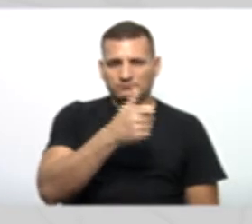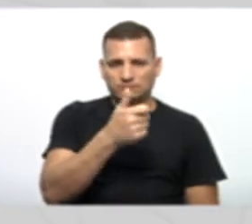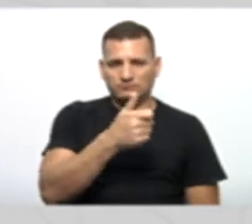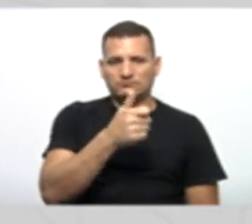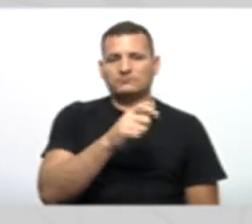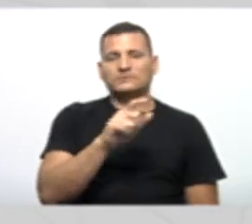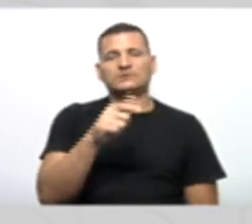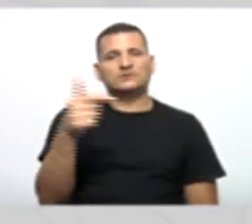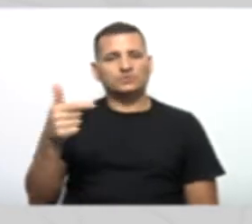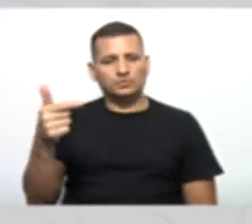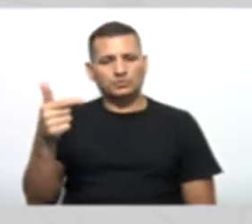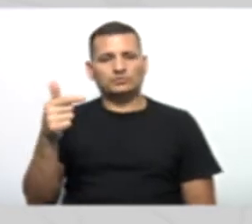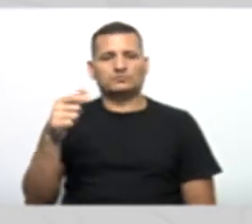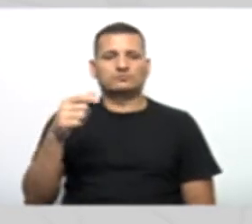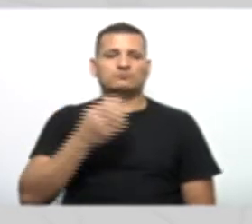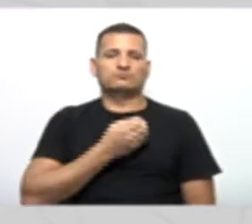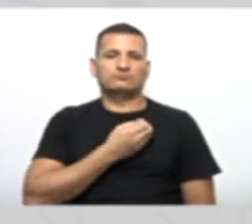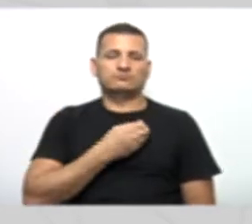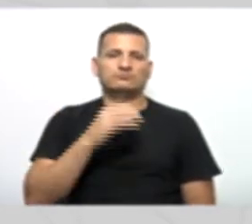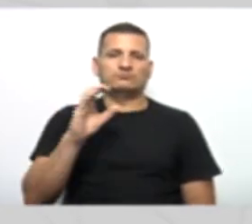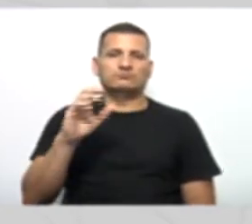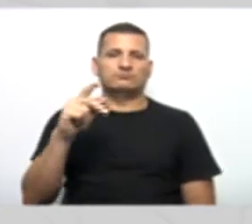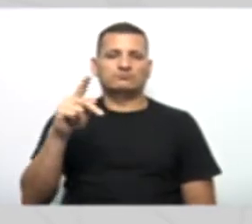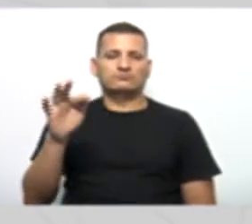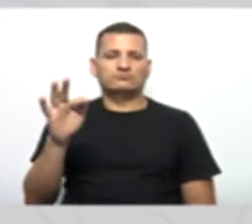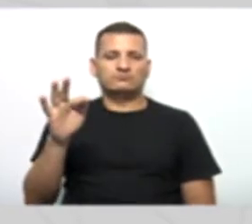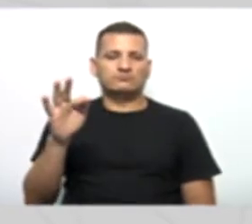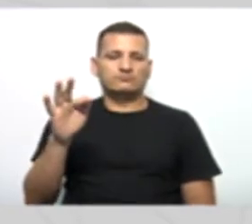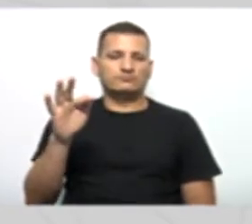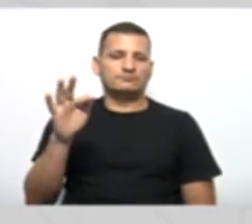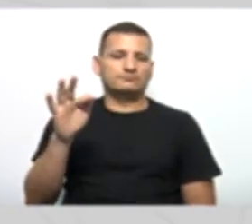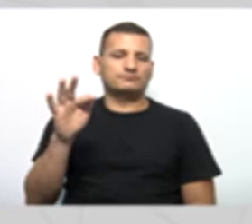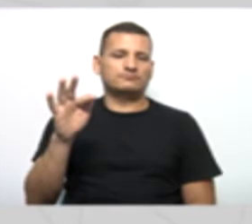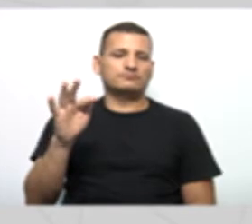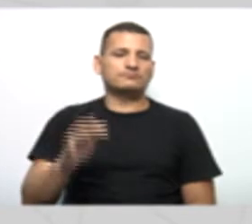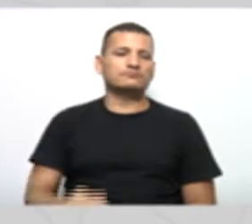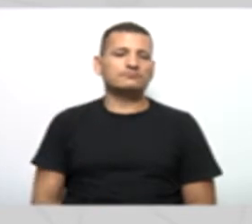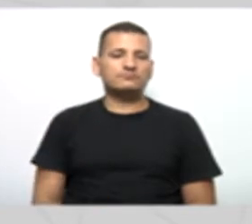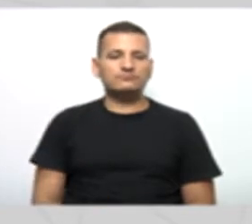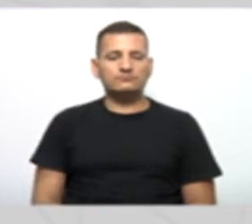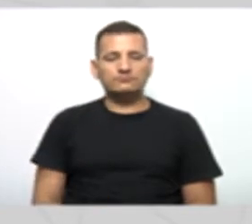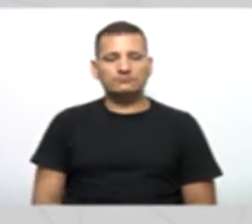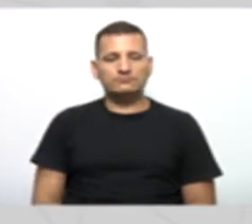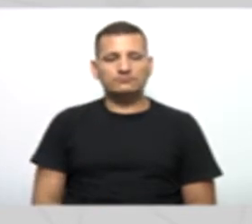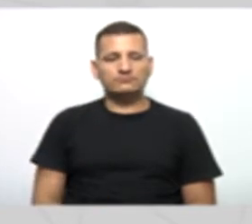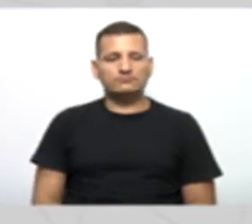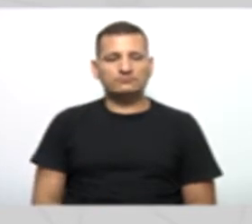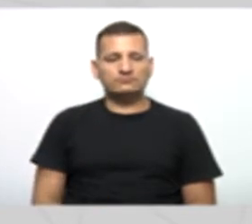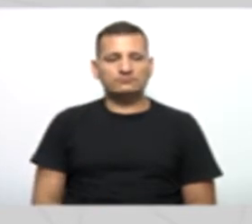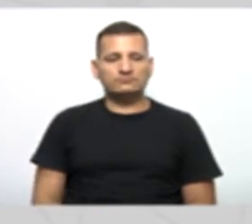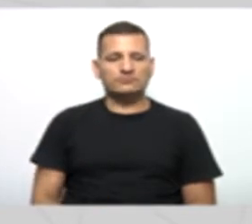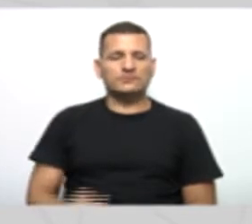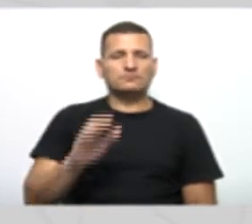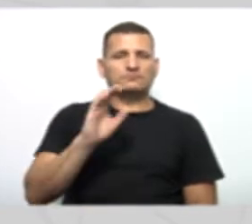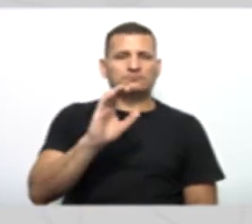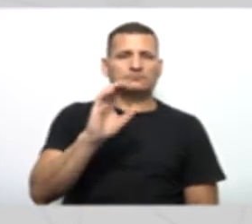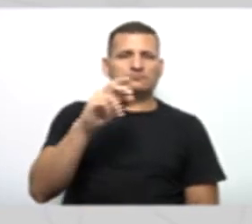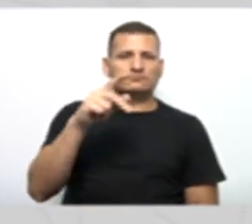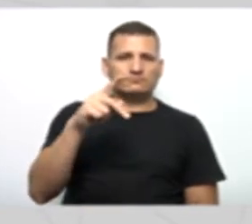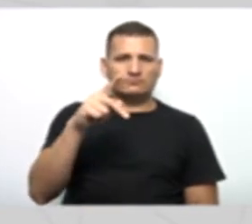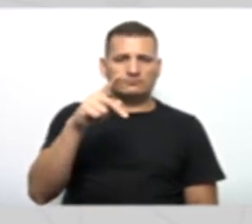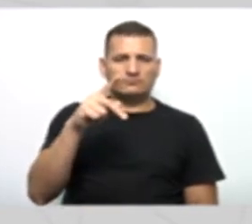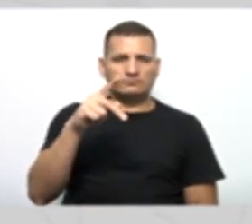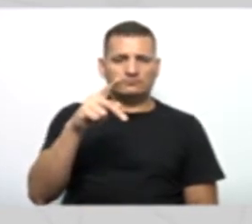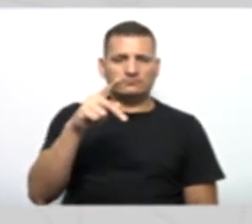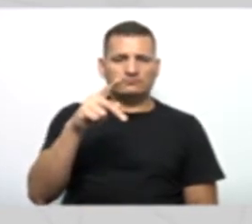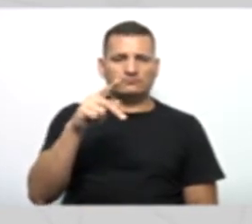Então, como chave primária, eu tenho número e CPF. Mas olha só, o meu CPF aqui, ele é também